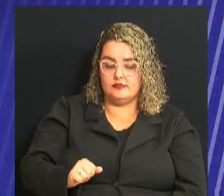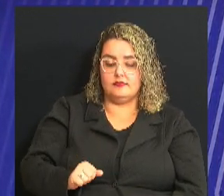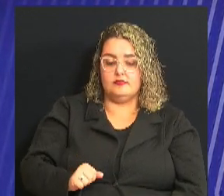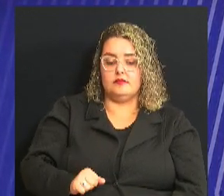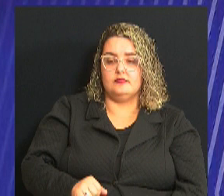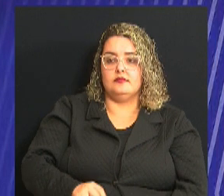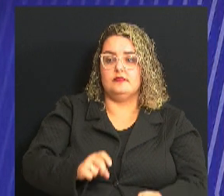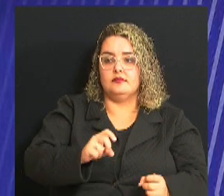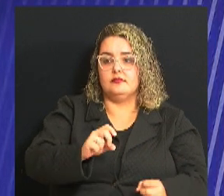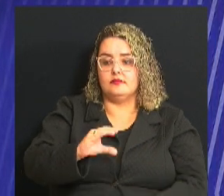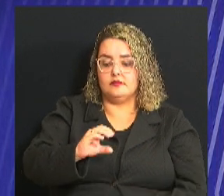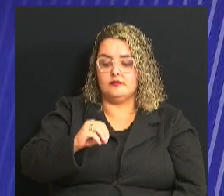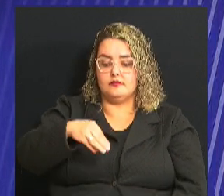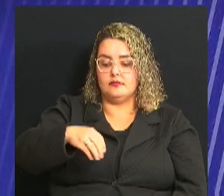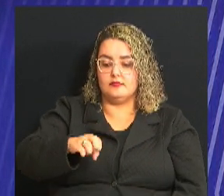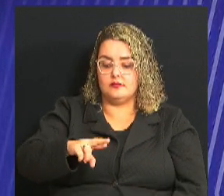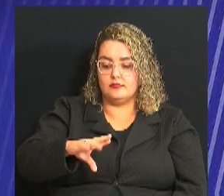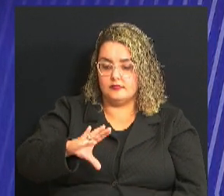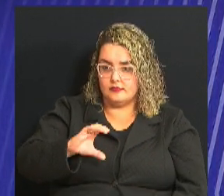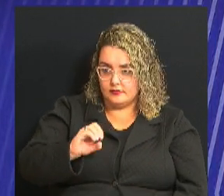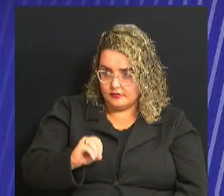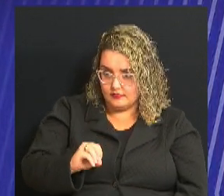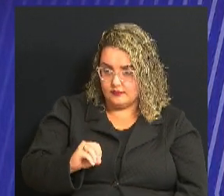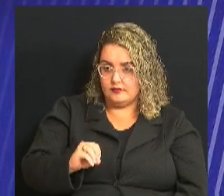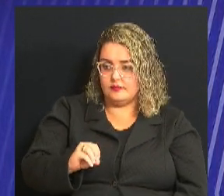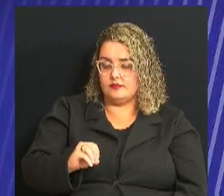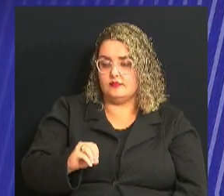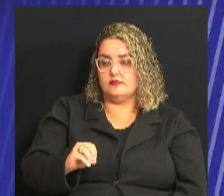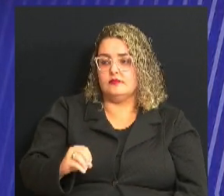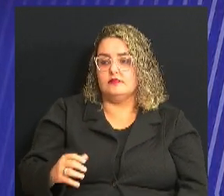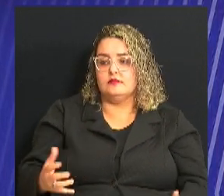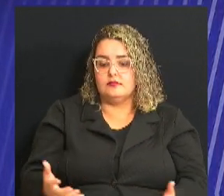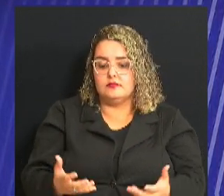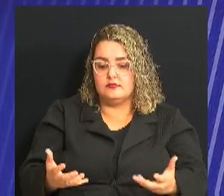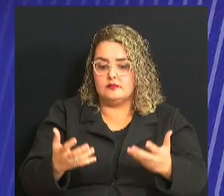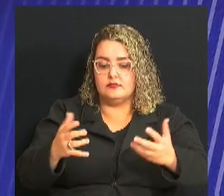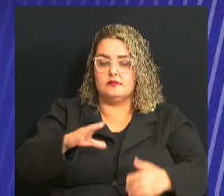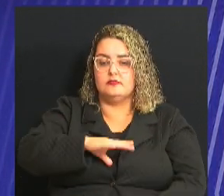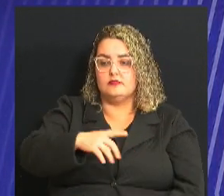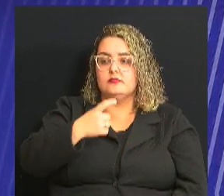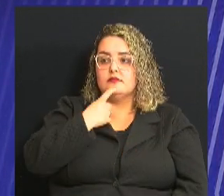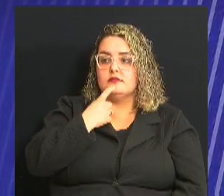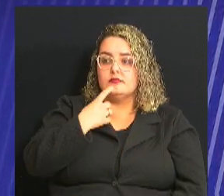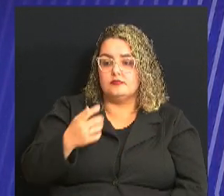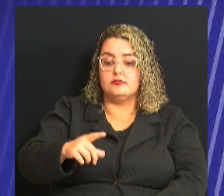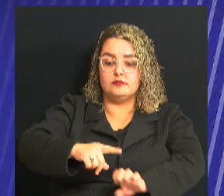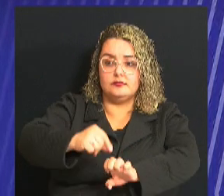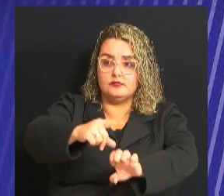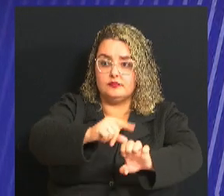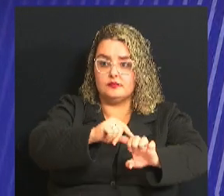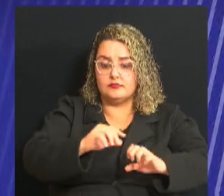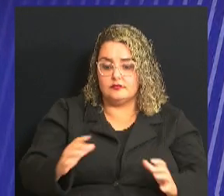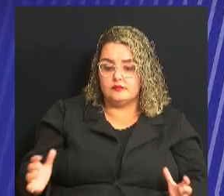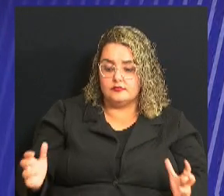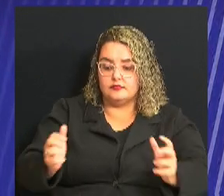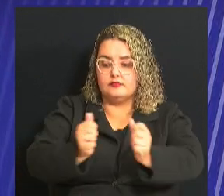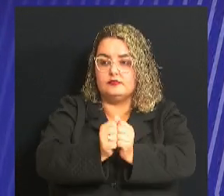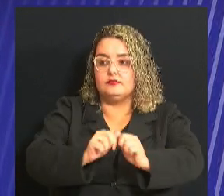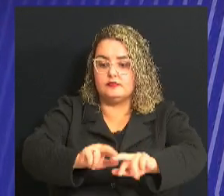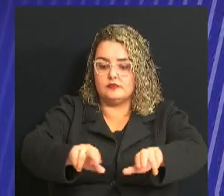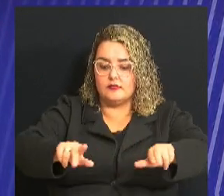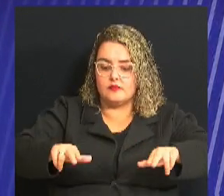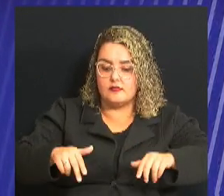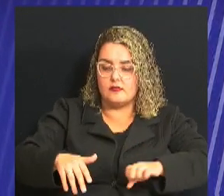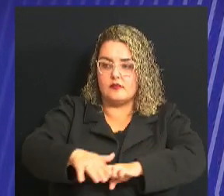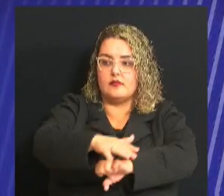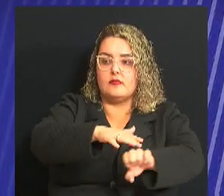que buscava, obviamente, estimular o empreendedorismo, reunindo várias empresas, buscando estimular